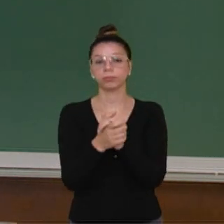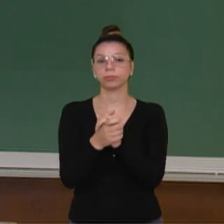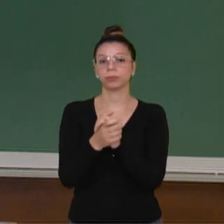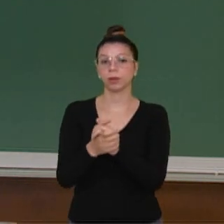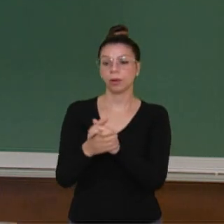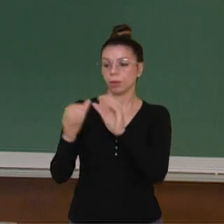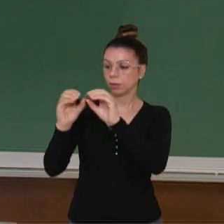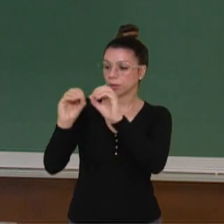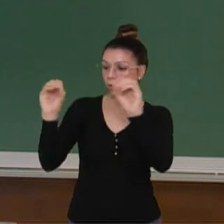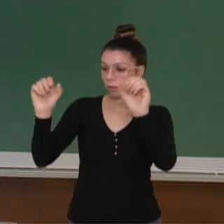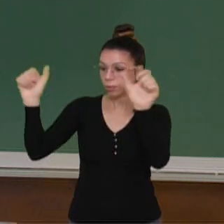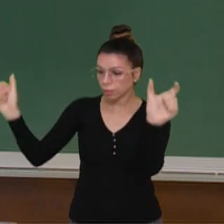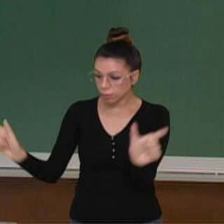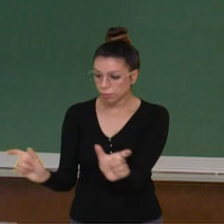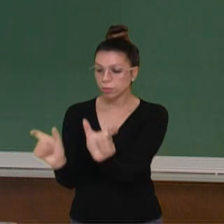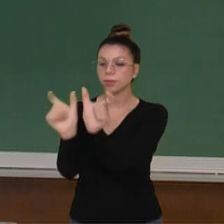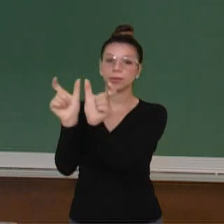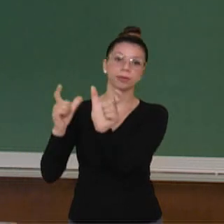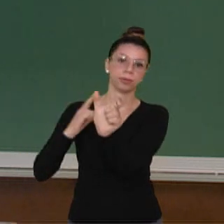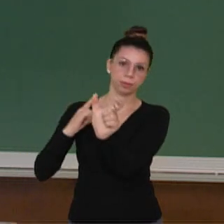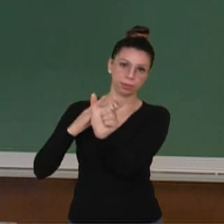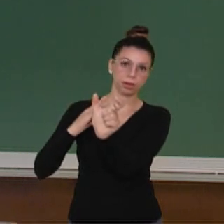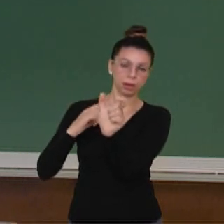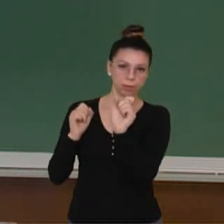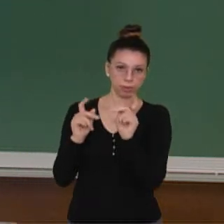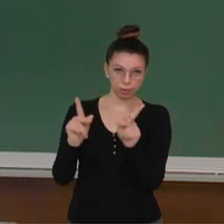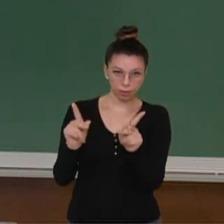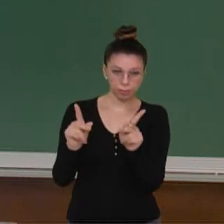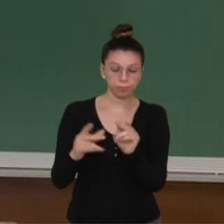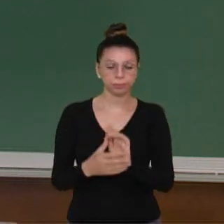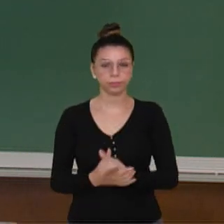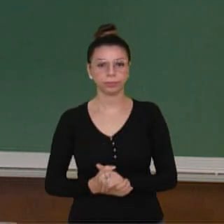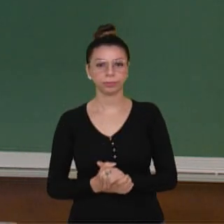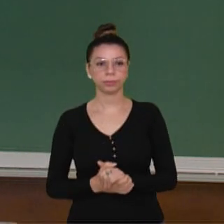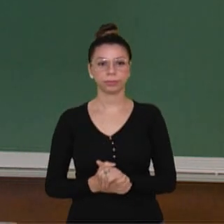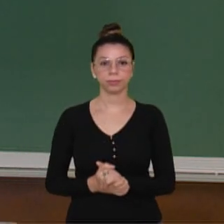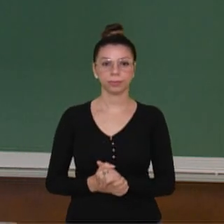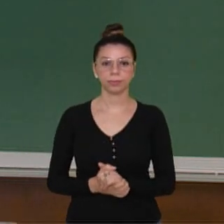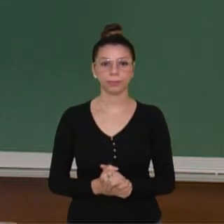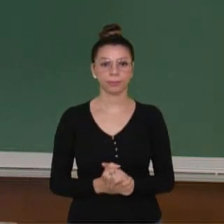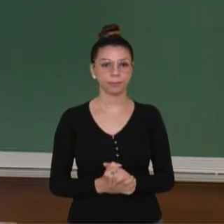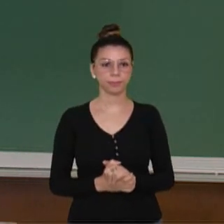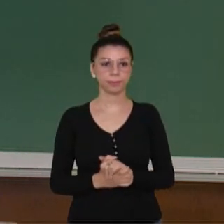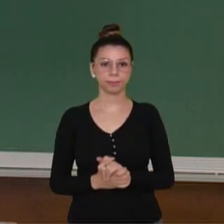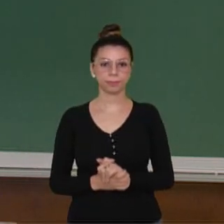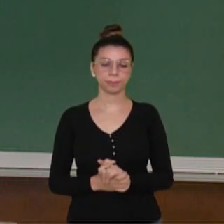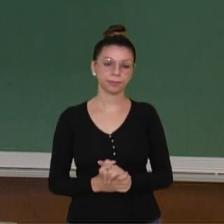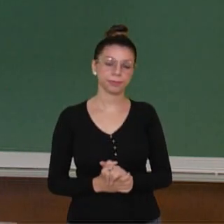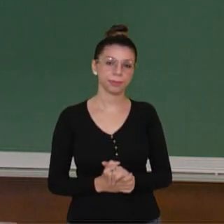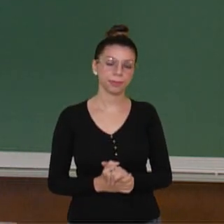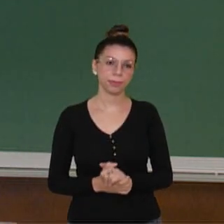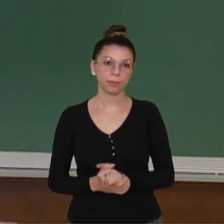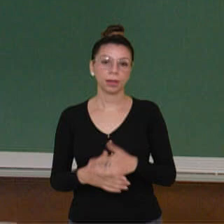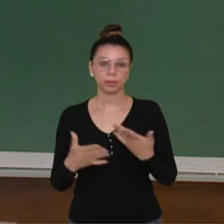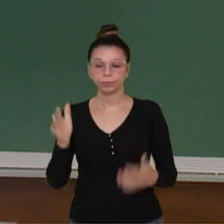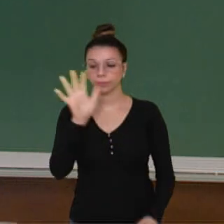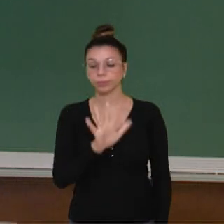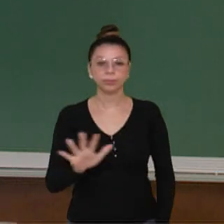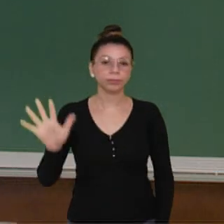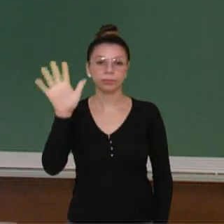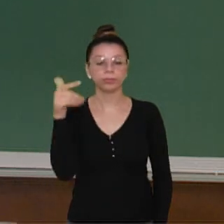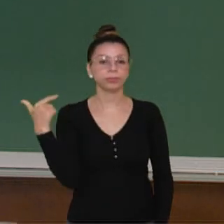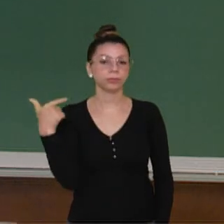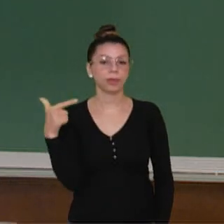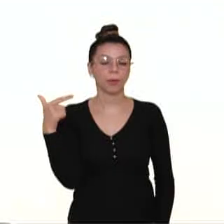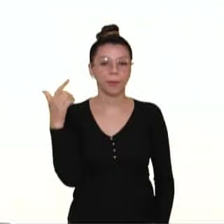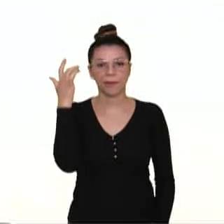sim, é oração sindética. Tudo bem? Vamos para a próxima? No geral, não é tão